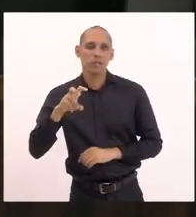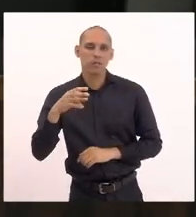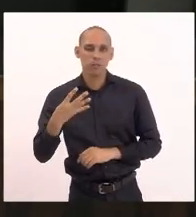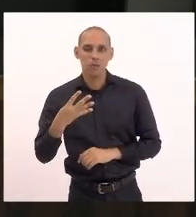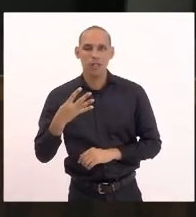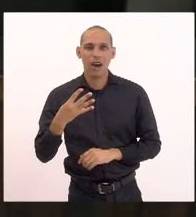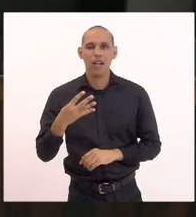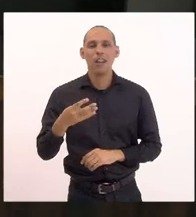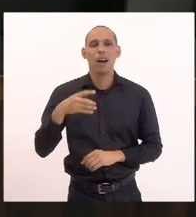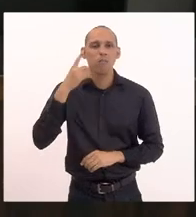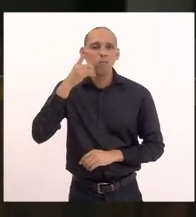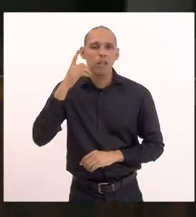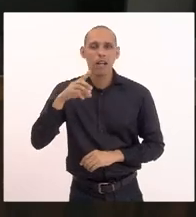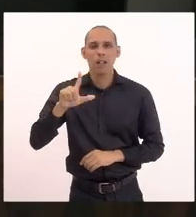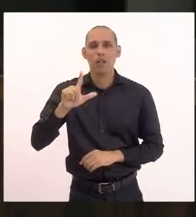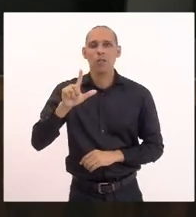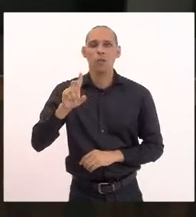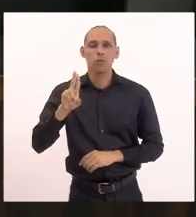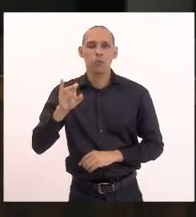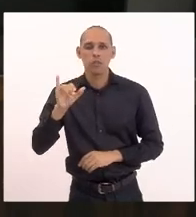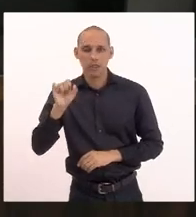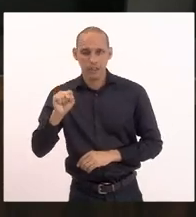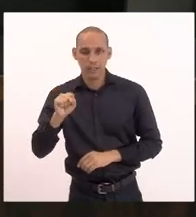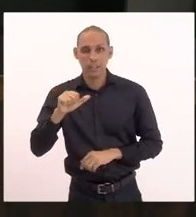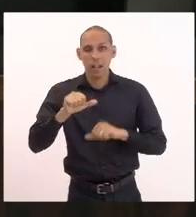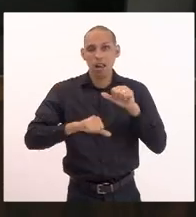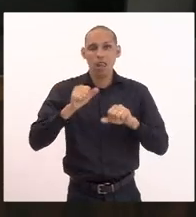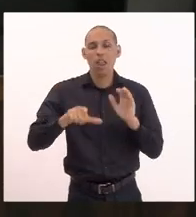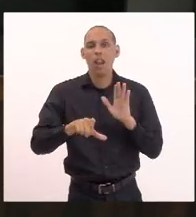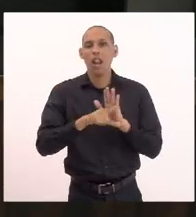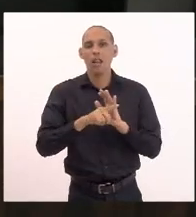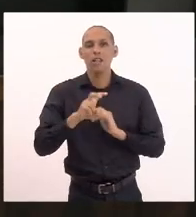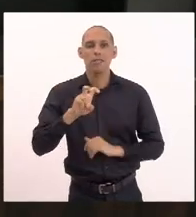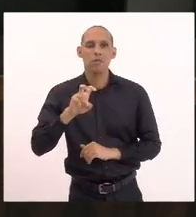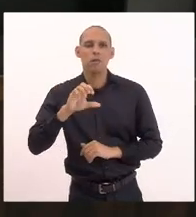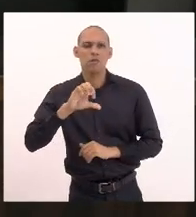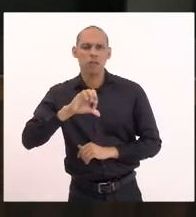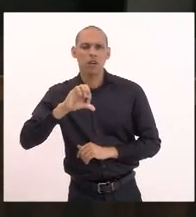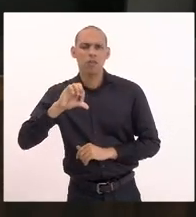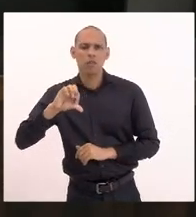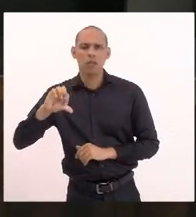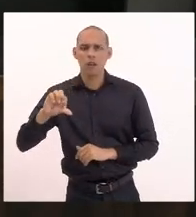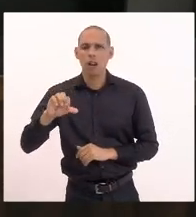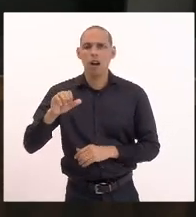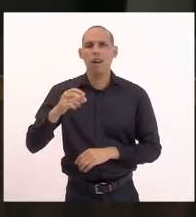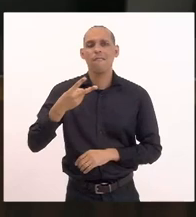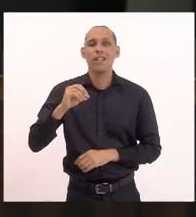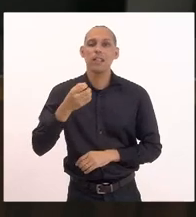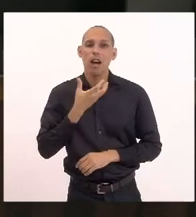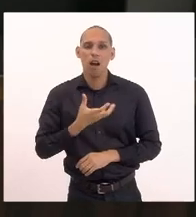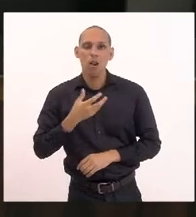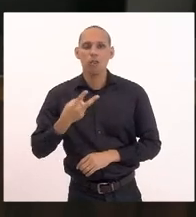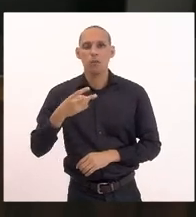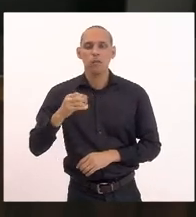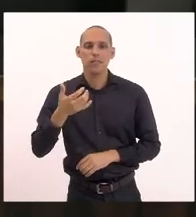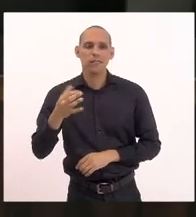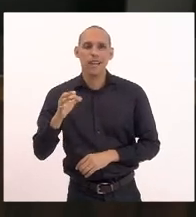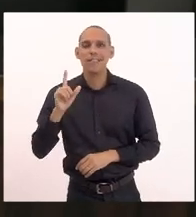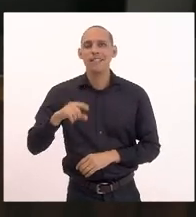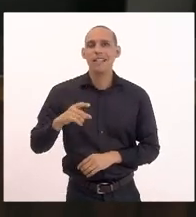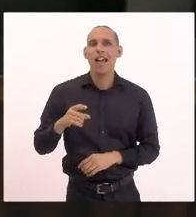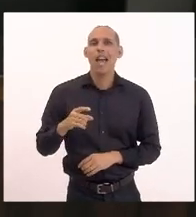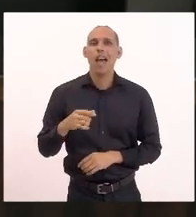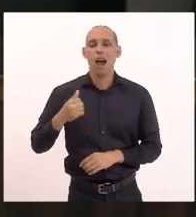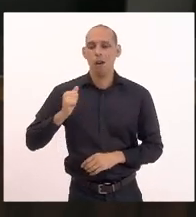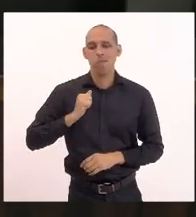de autoria do deputado Luiz Martins, que altera a lei 5.799, de 20 de agosto de 2010, que institui o programa Bolsa